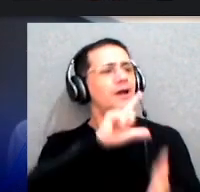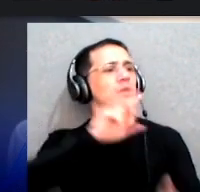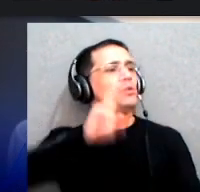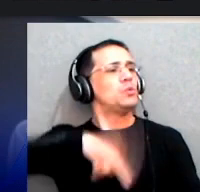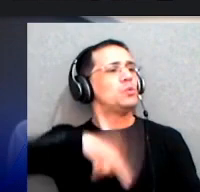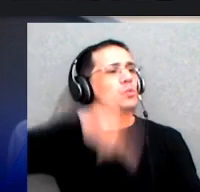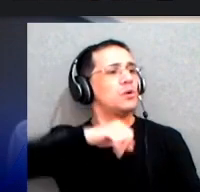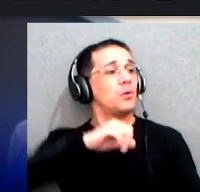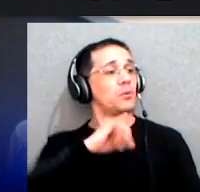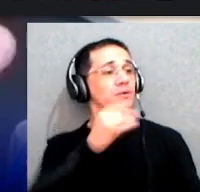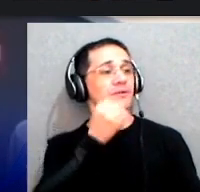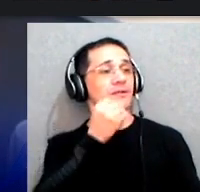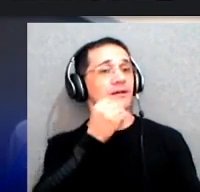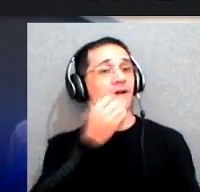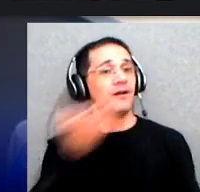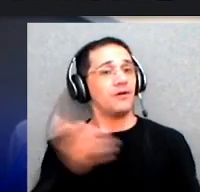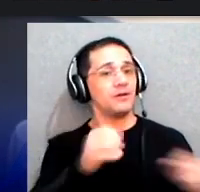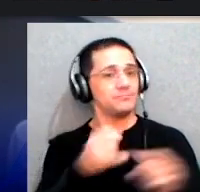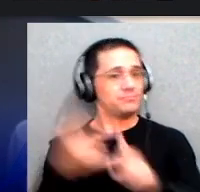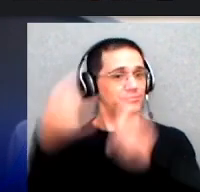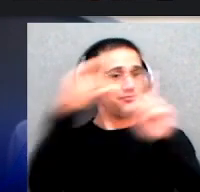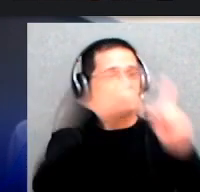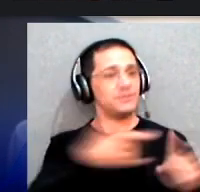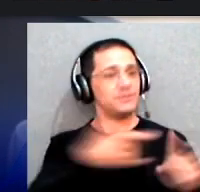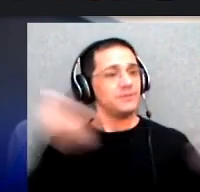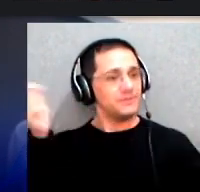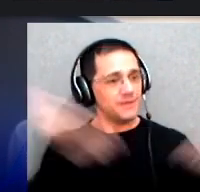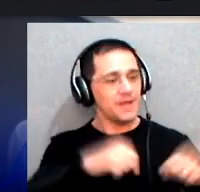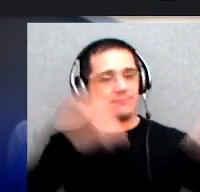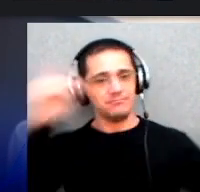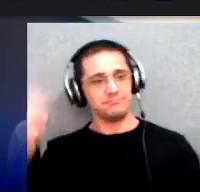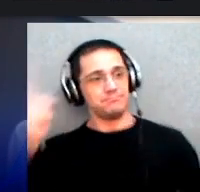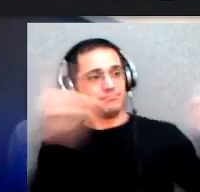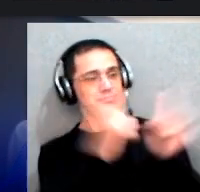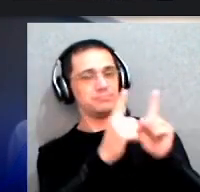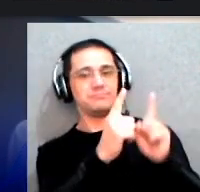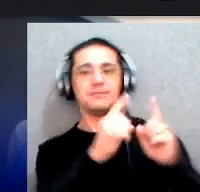e agora estamos tendo, claro que virtual, digital, mas